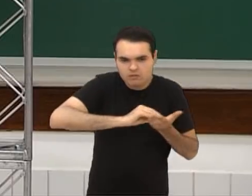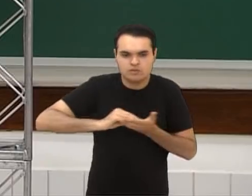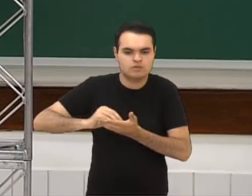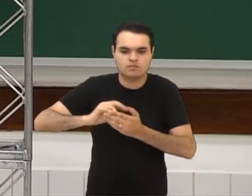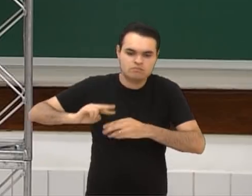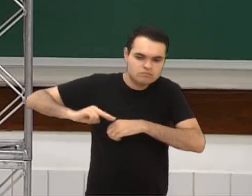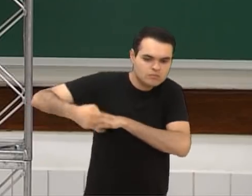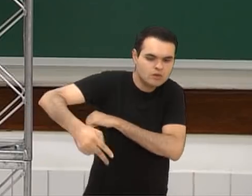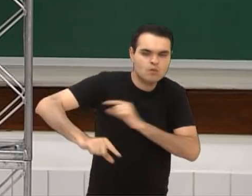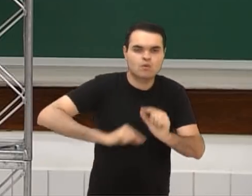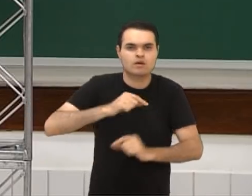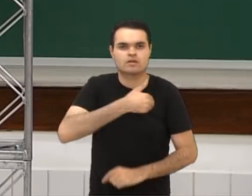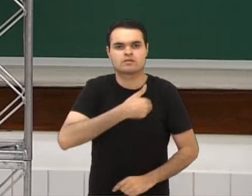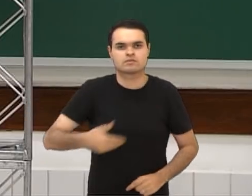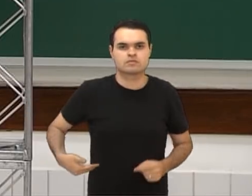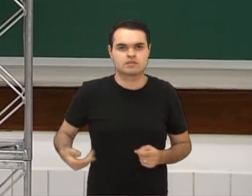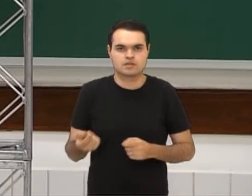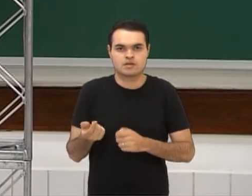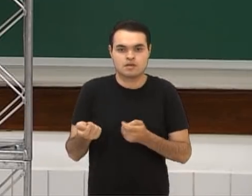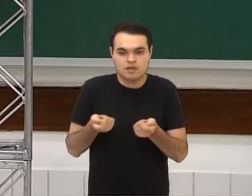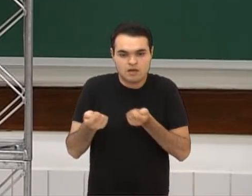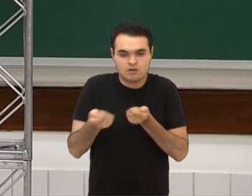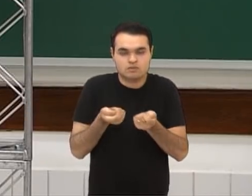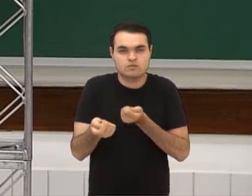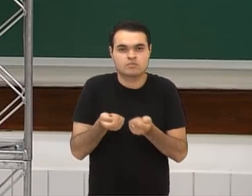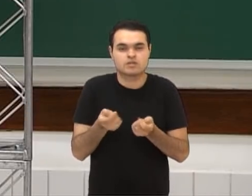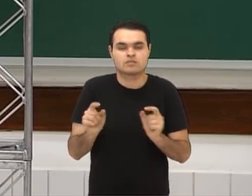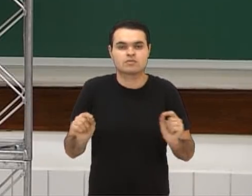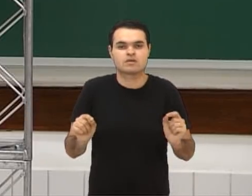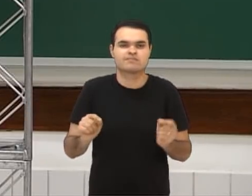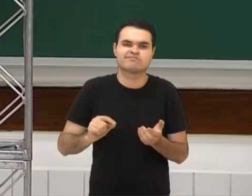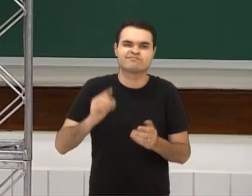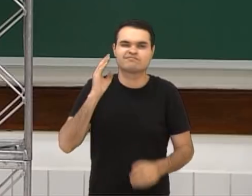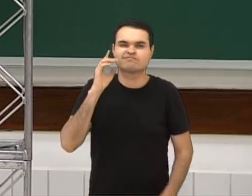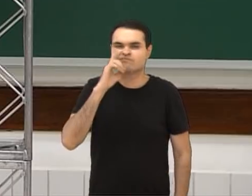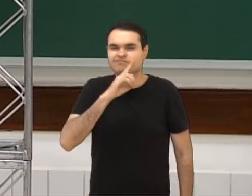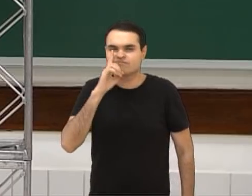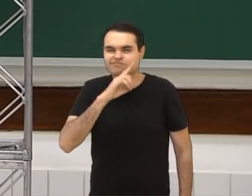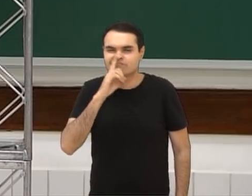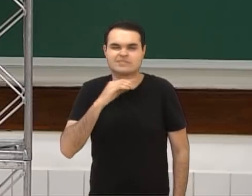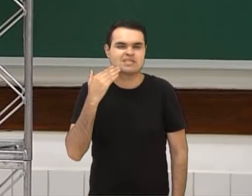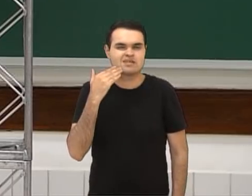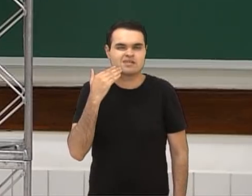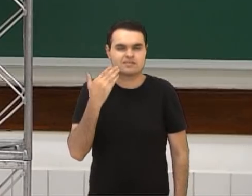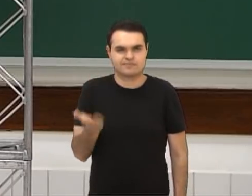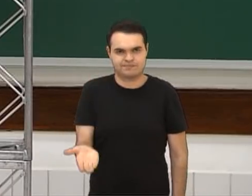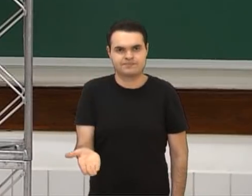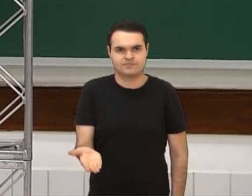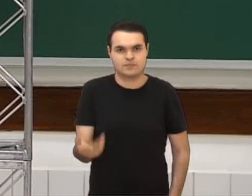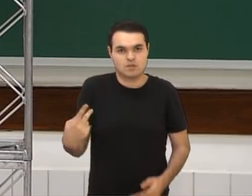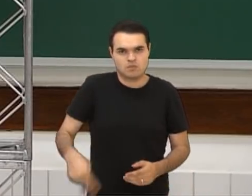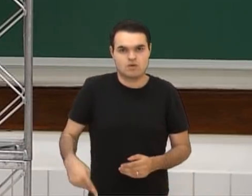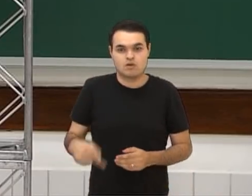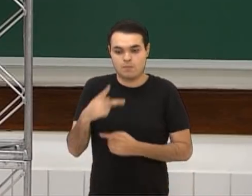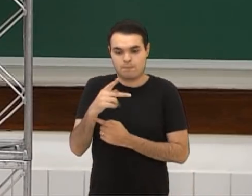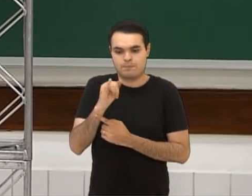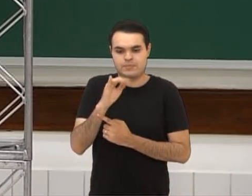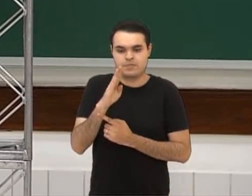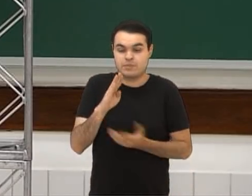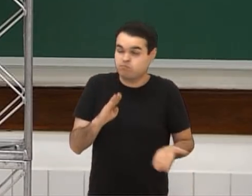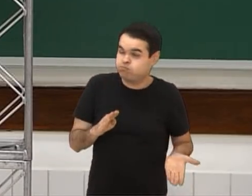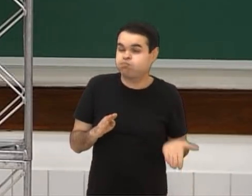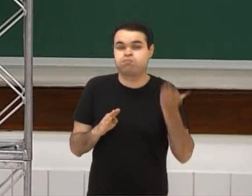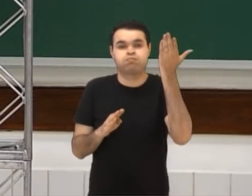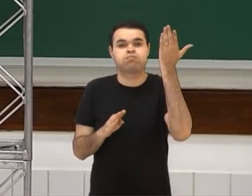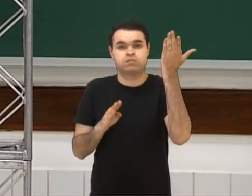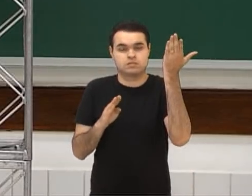numa economia muito deficitária durante já o início do governo da Dilma Rousseff. O crescimento do PIB inicialmente foi